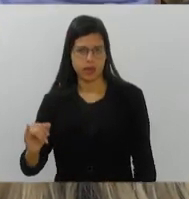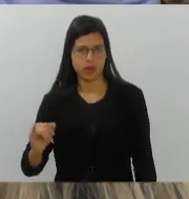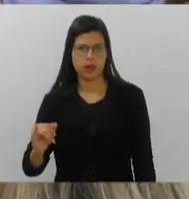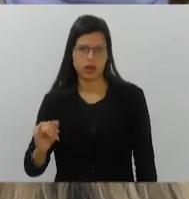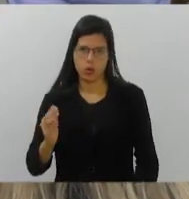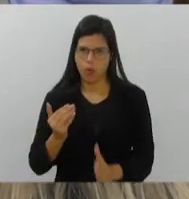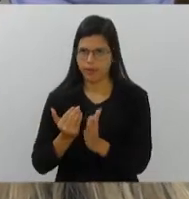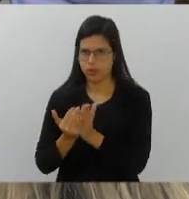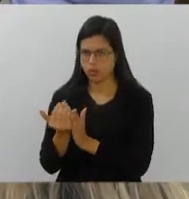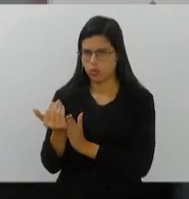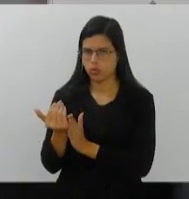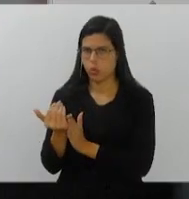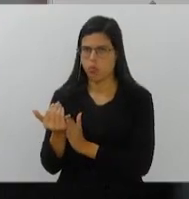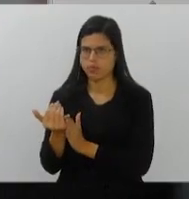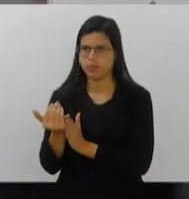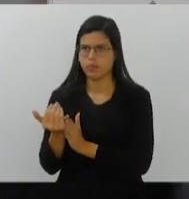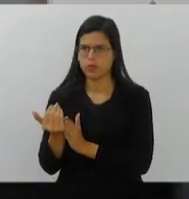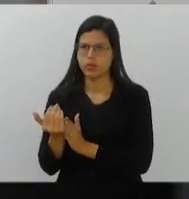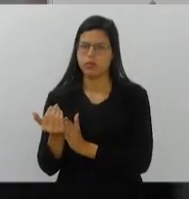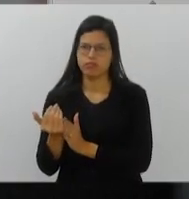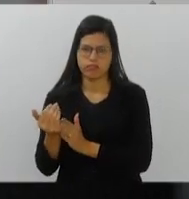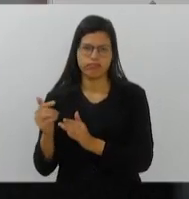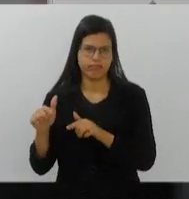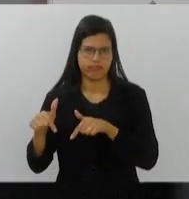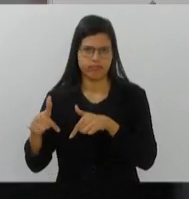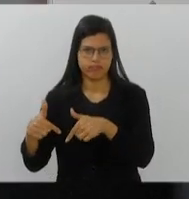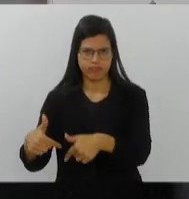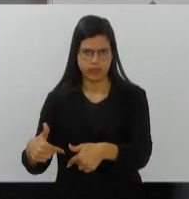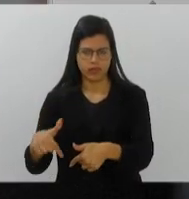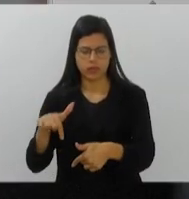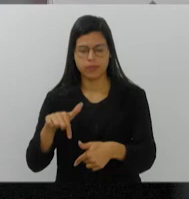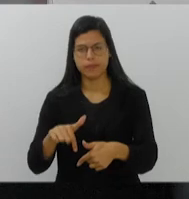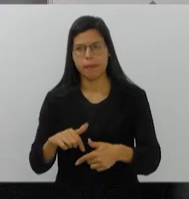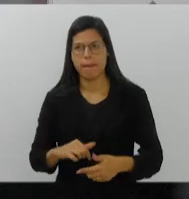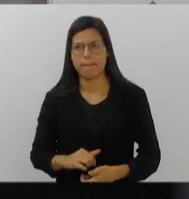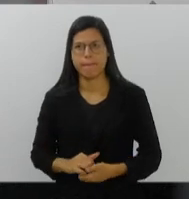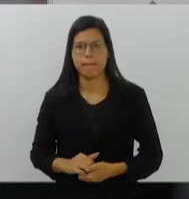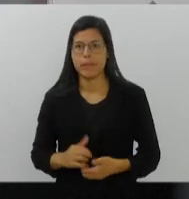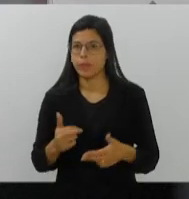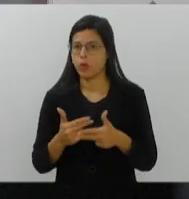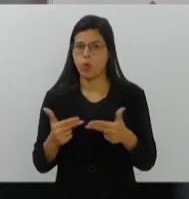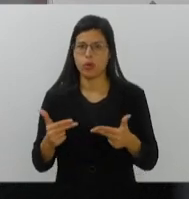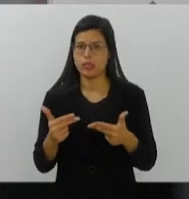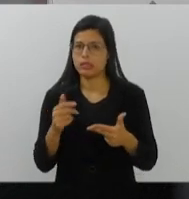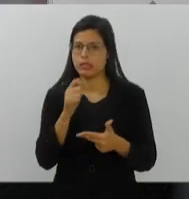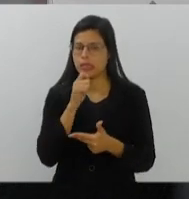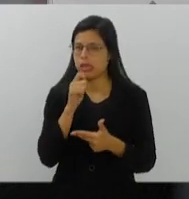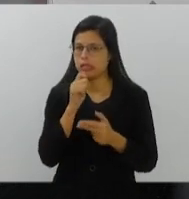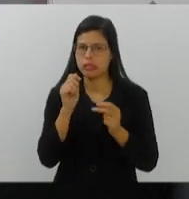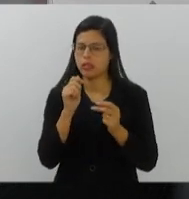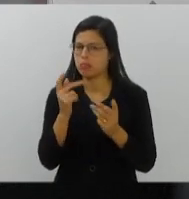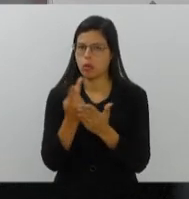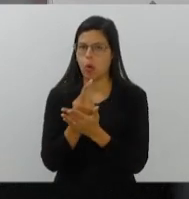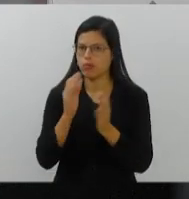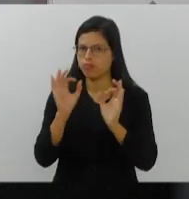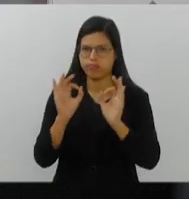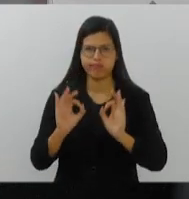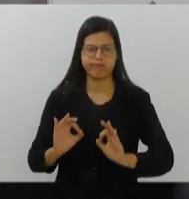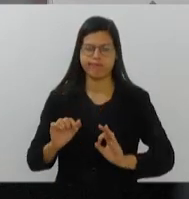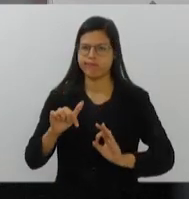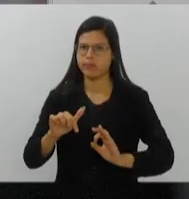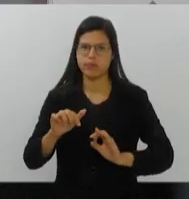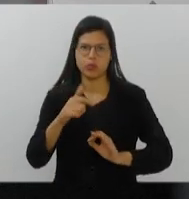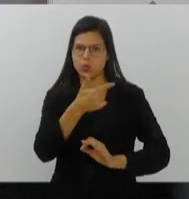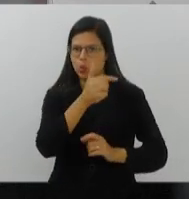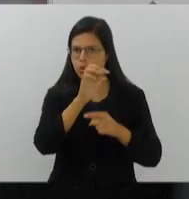agora, a partir de hoje, instalada, coisa que não aconteceu em nenhuma Assembleia do Brasil até